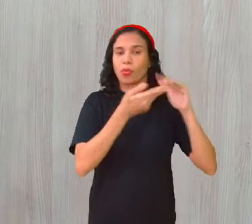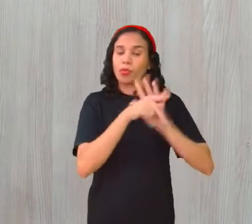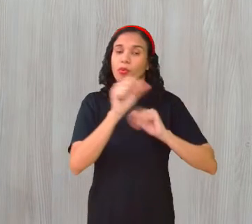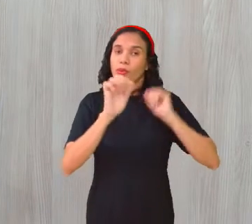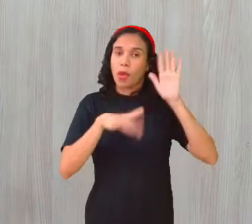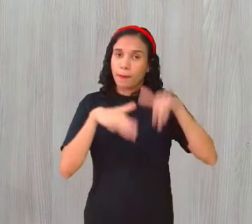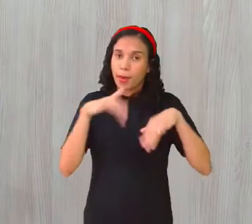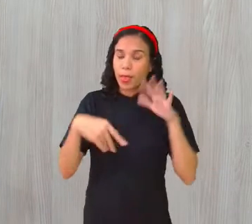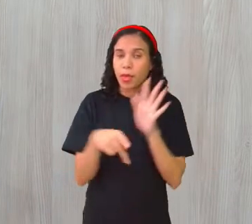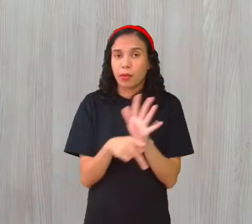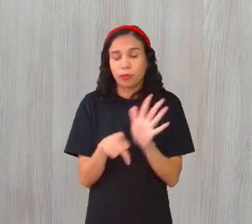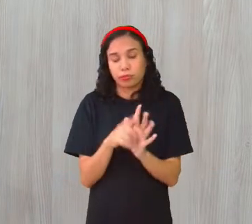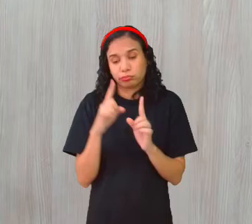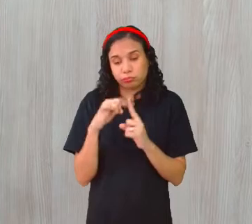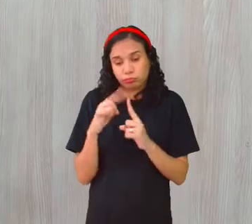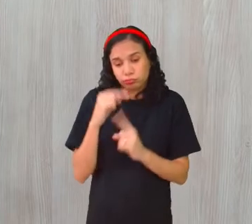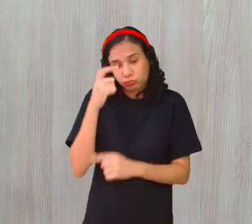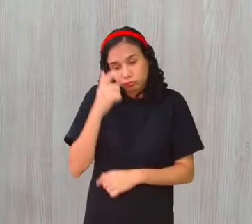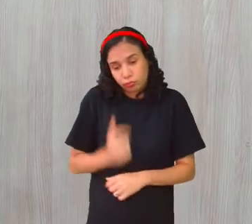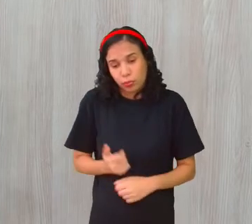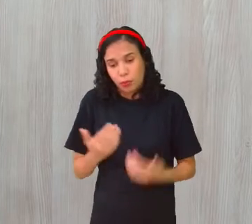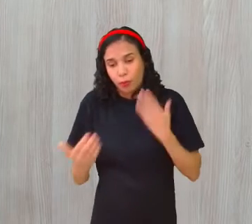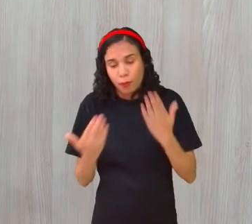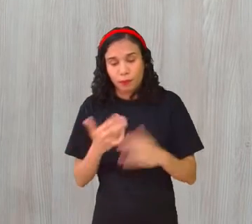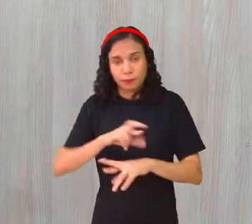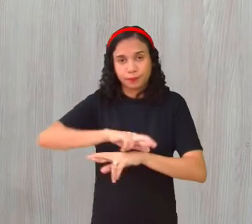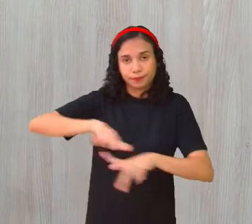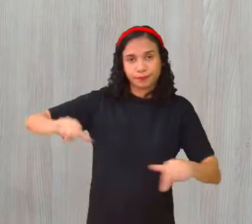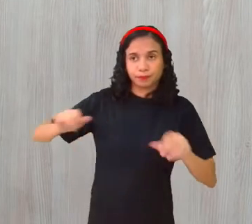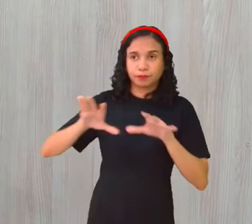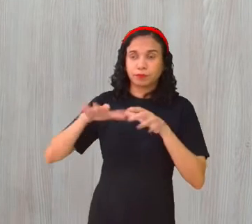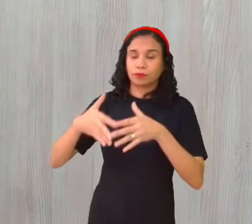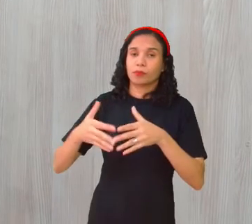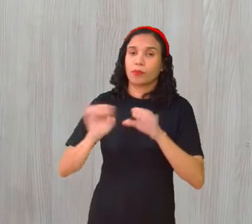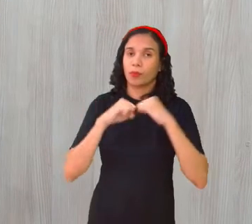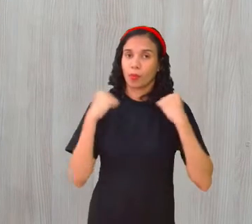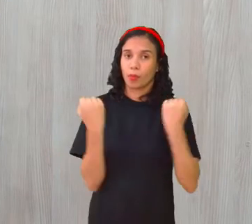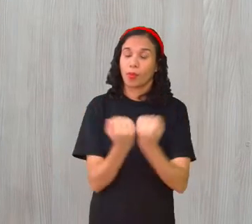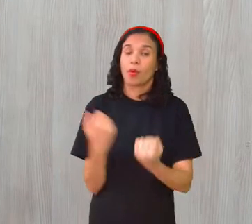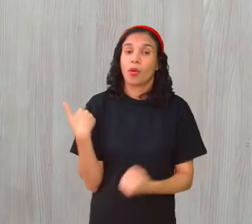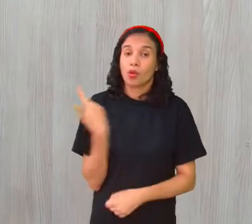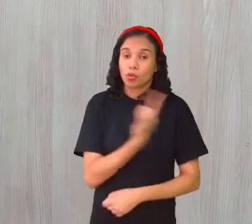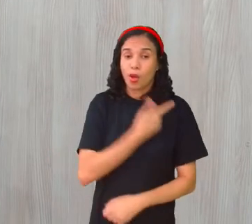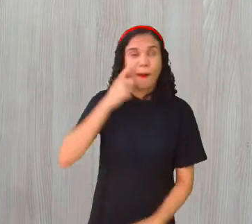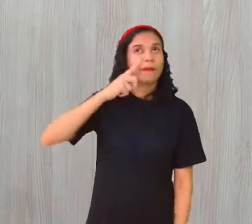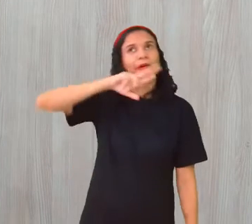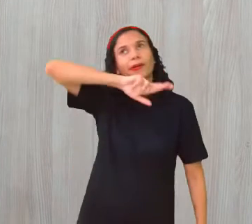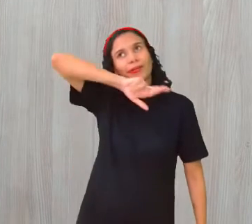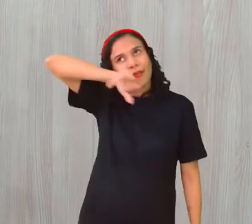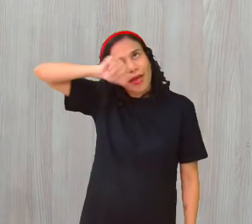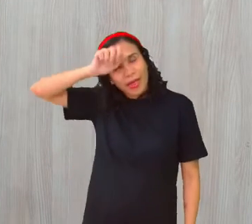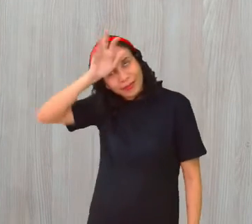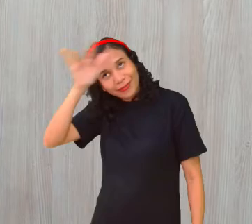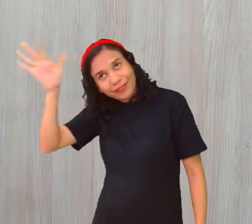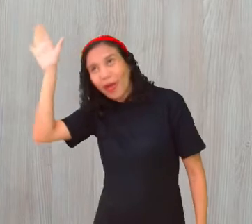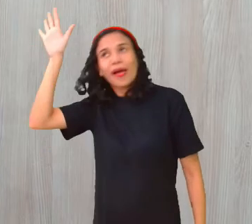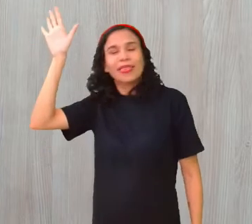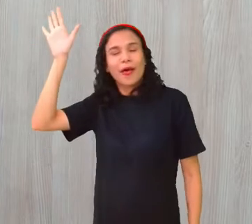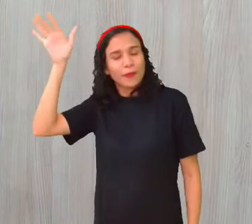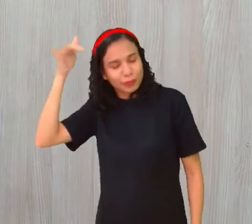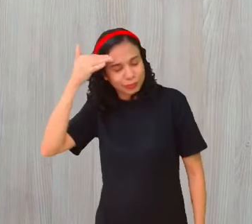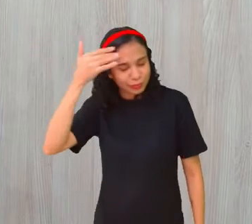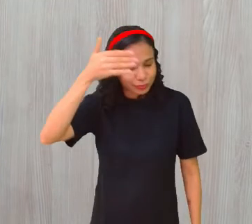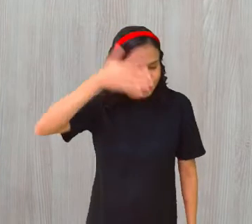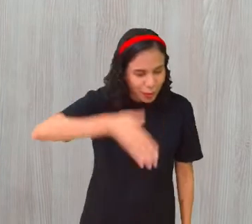seus traços fenotípicos, comparados com outros grupos sociais, mas a gente já vai enveredando por outros caminhos. Professora Vanessa, a gente já vai chegando